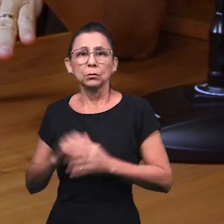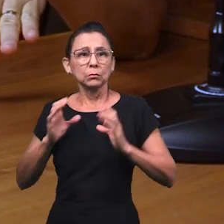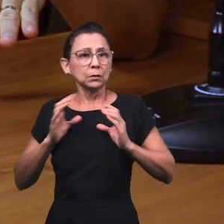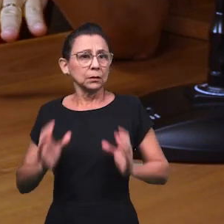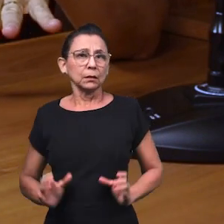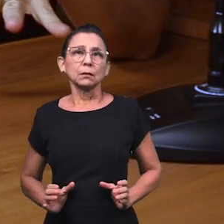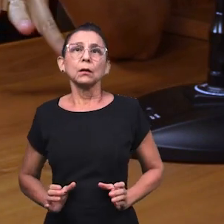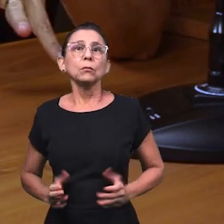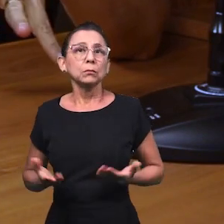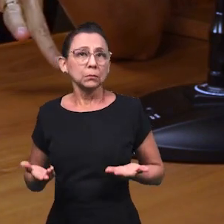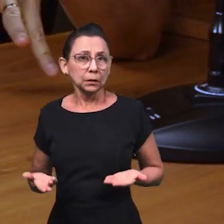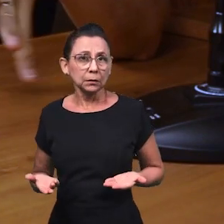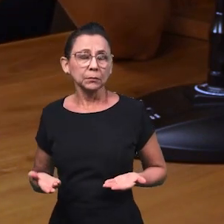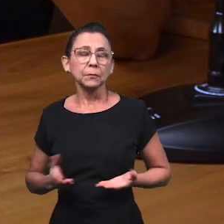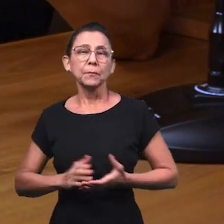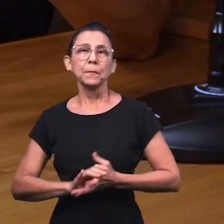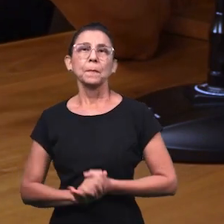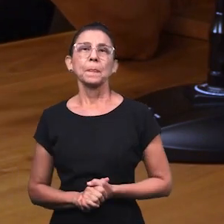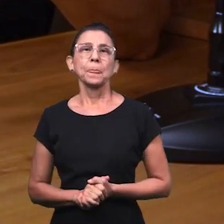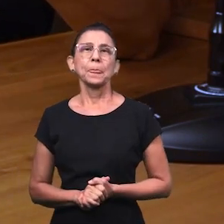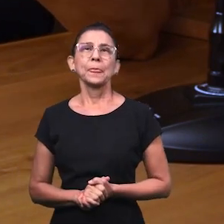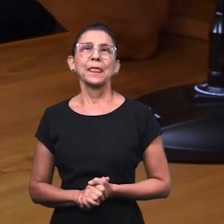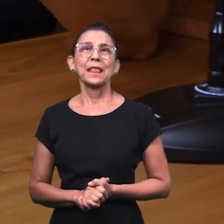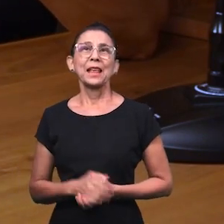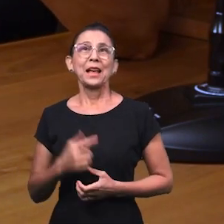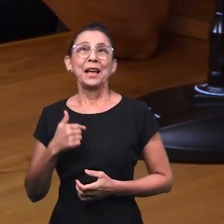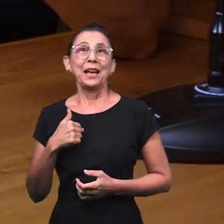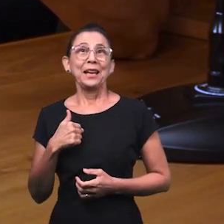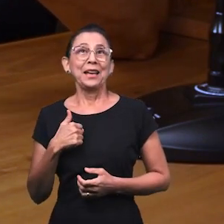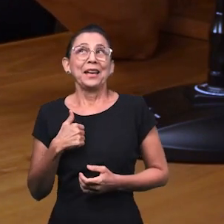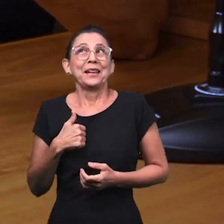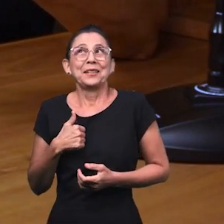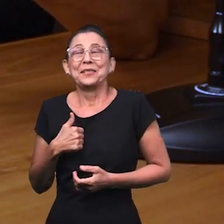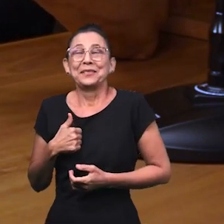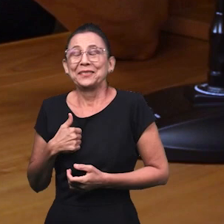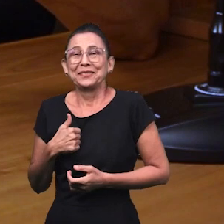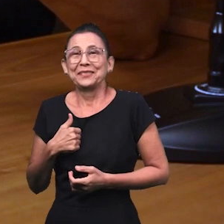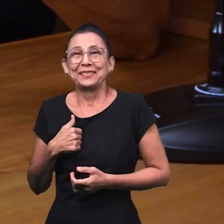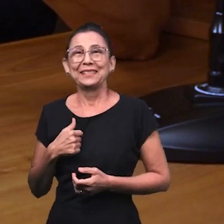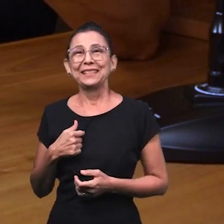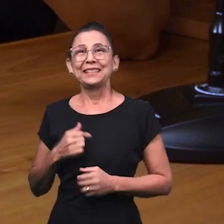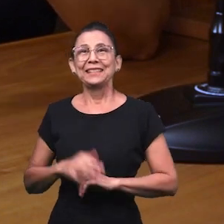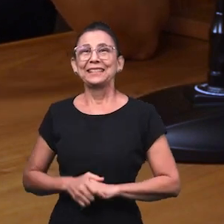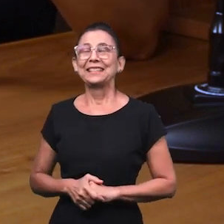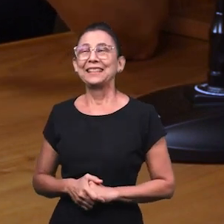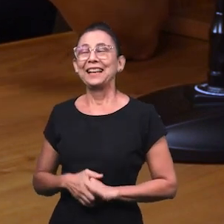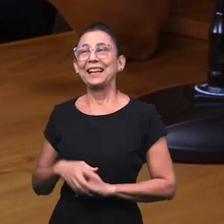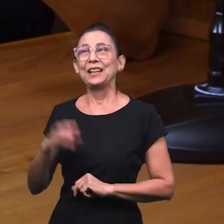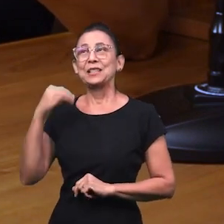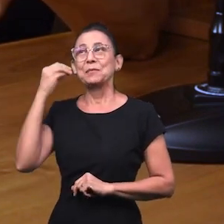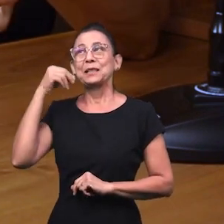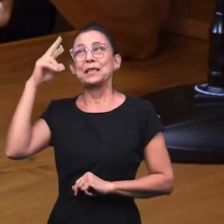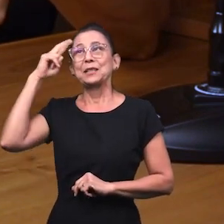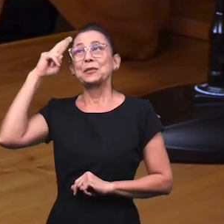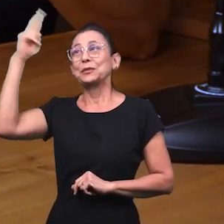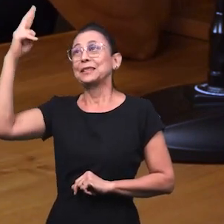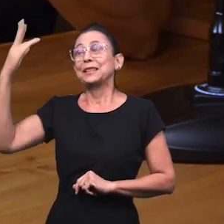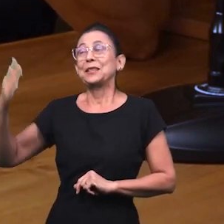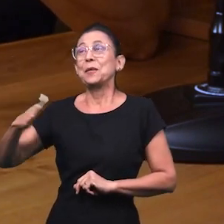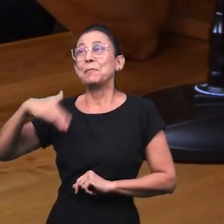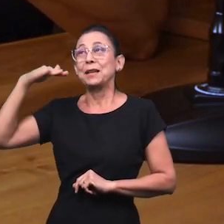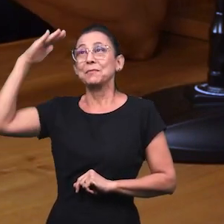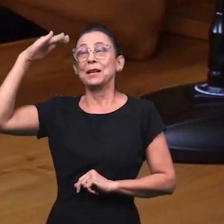um cidadão, né? E cada vez mais eu me surpreendo com o Senhor, porque eu tive uma